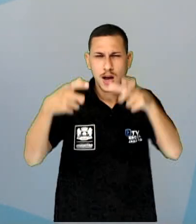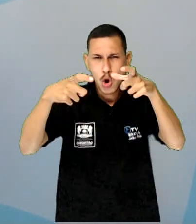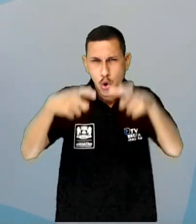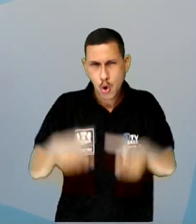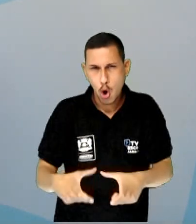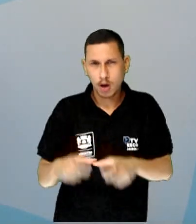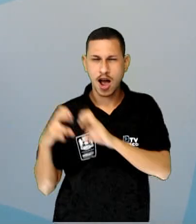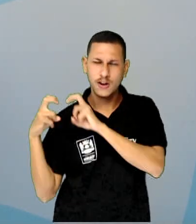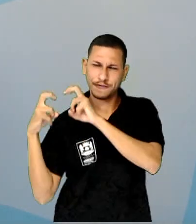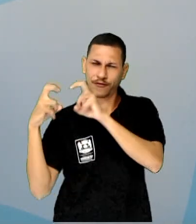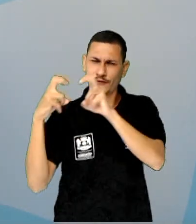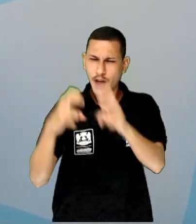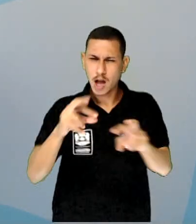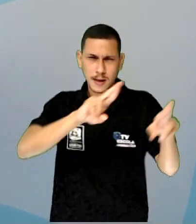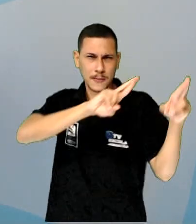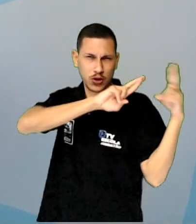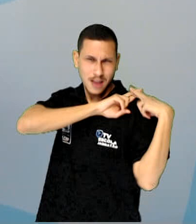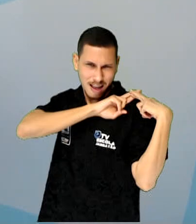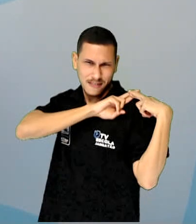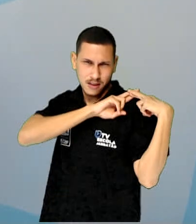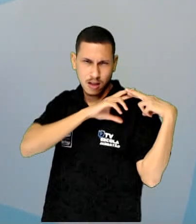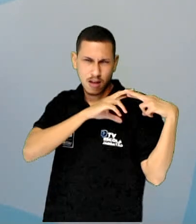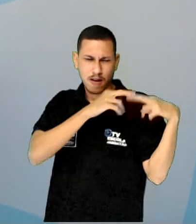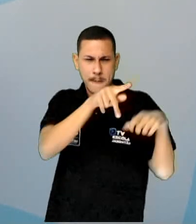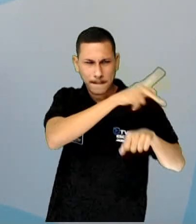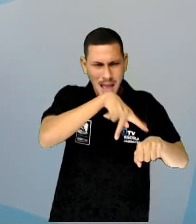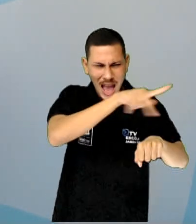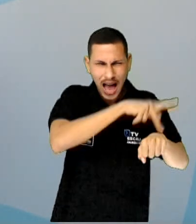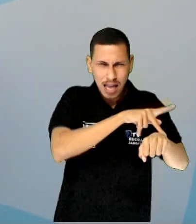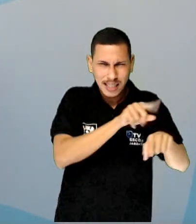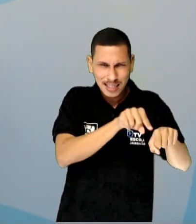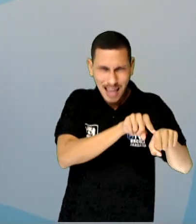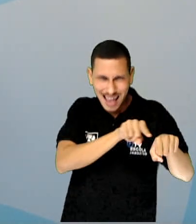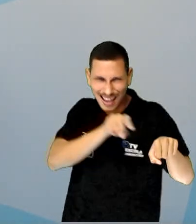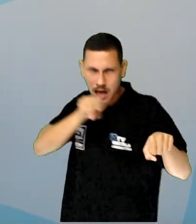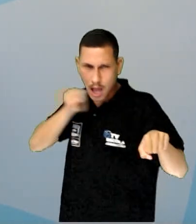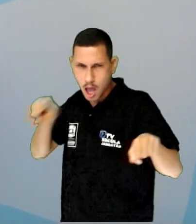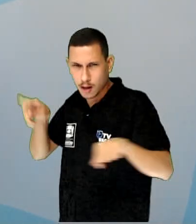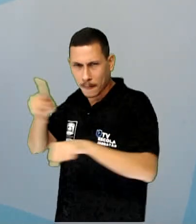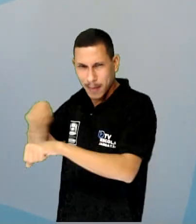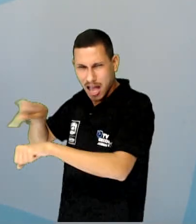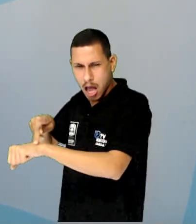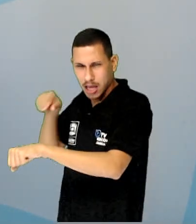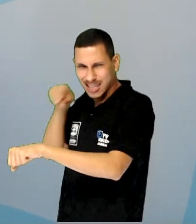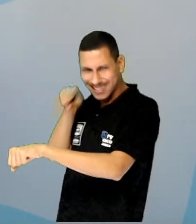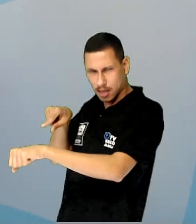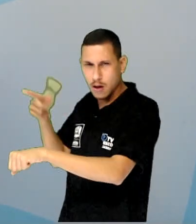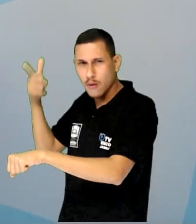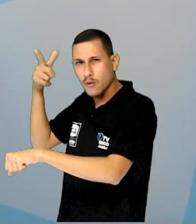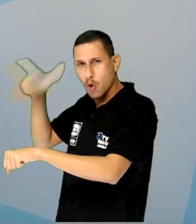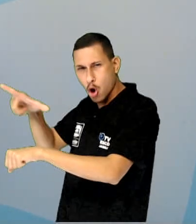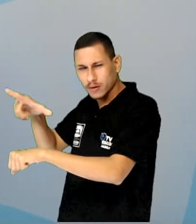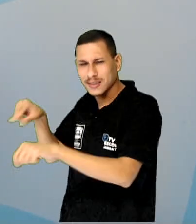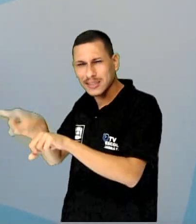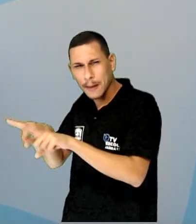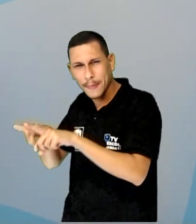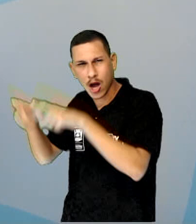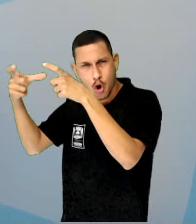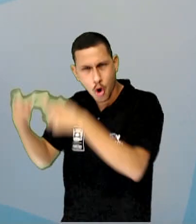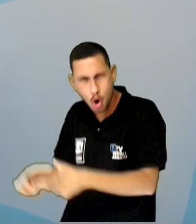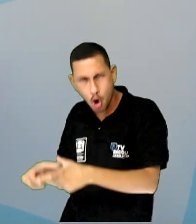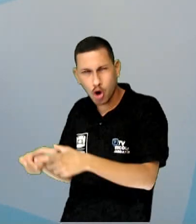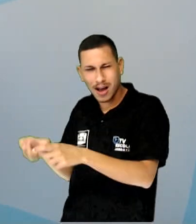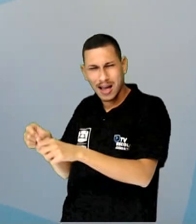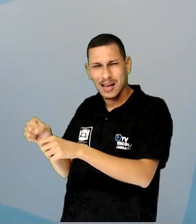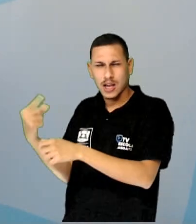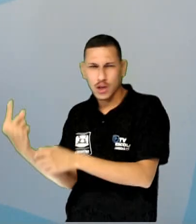a responsabilidade de ligar diferentes países. Além de ligações com locais isolados, como eram